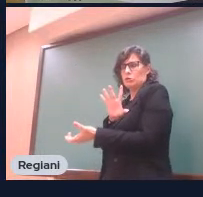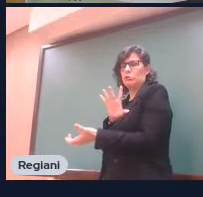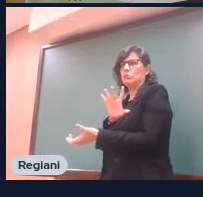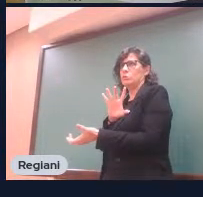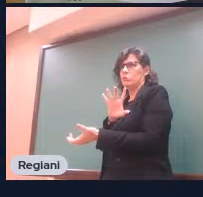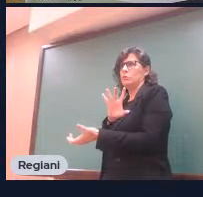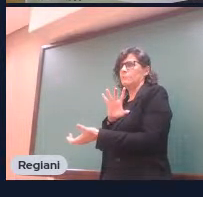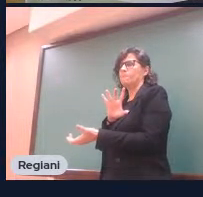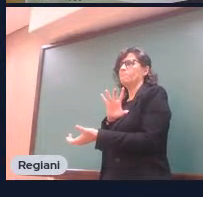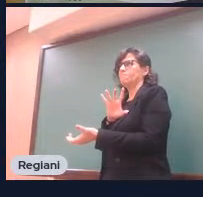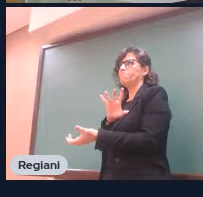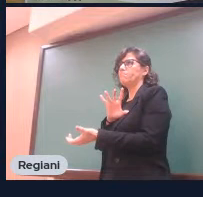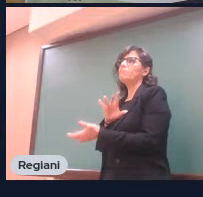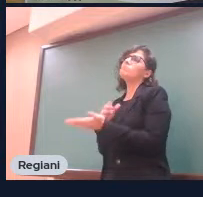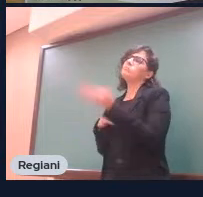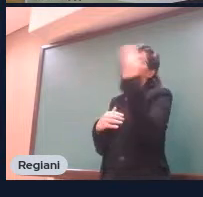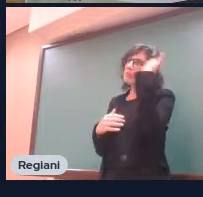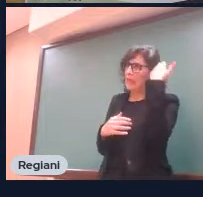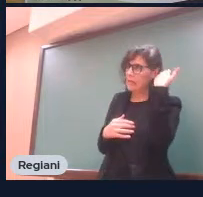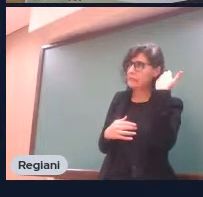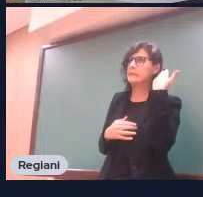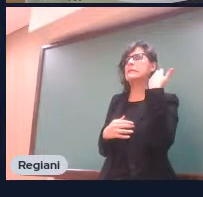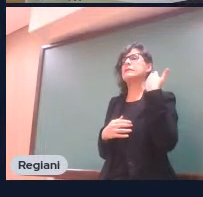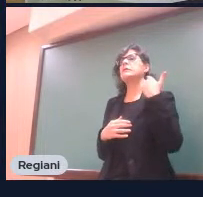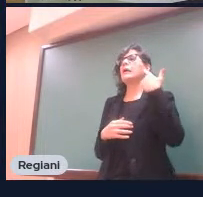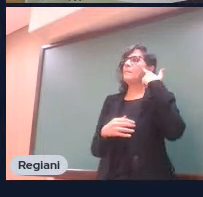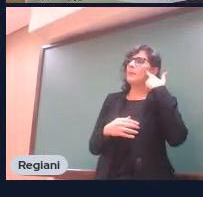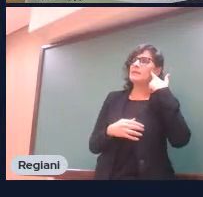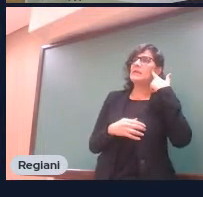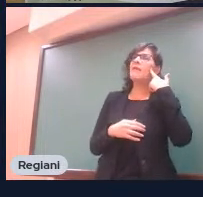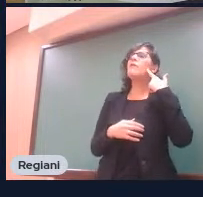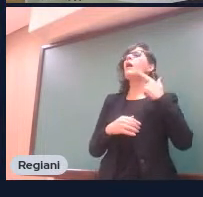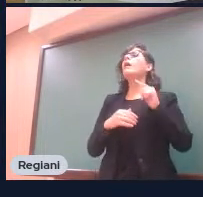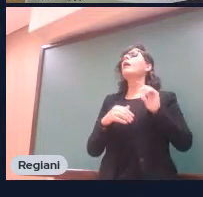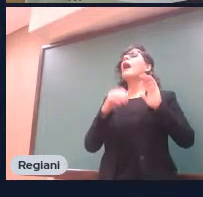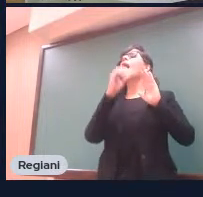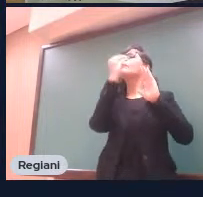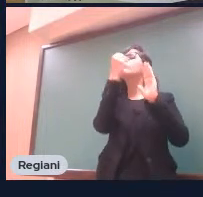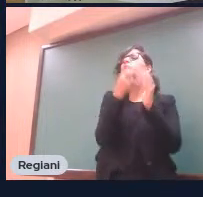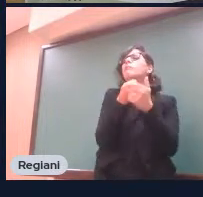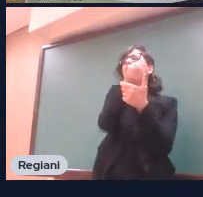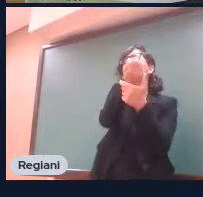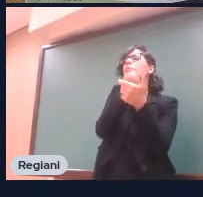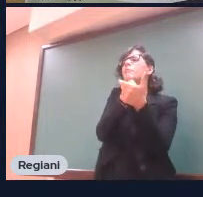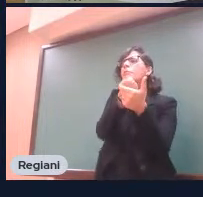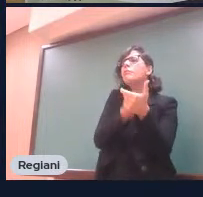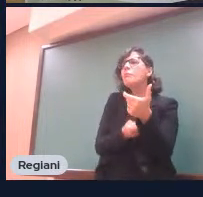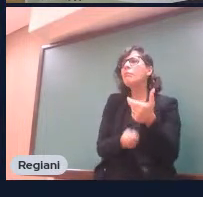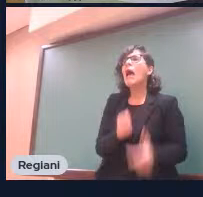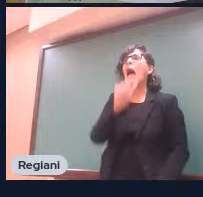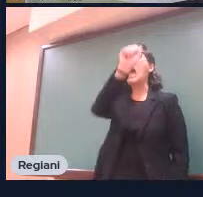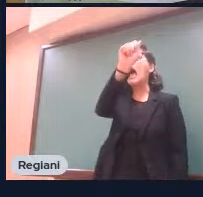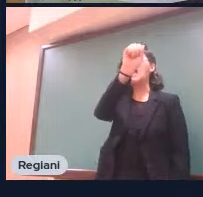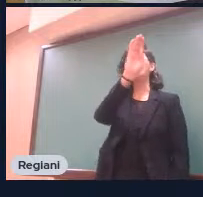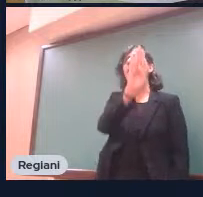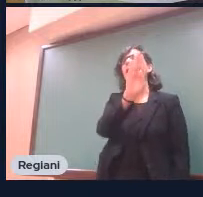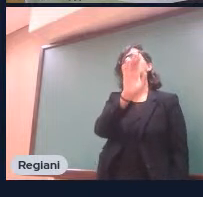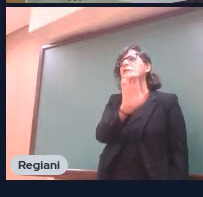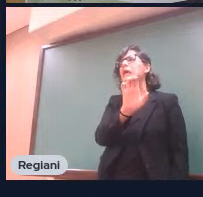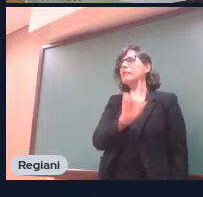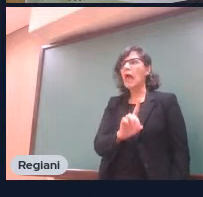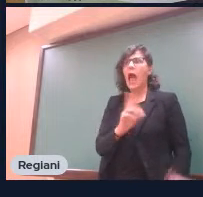De relatarmos as entradas na ordem alfabética para análise